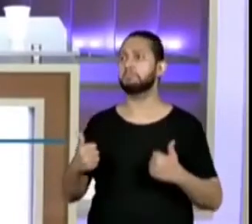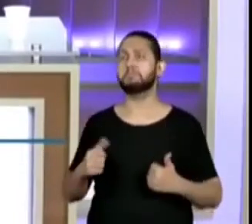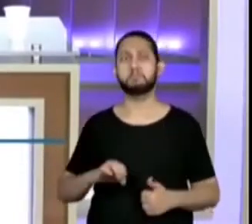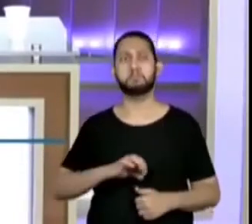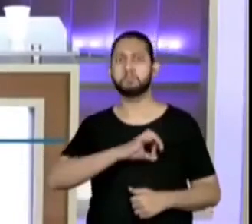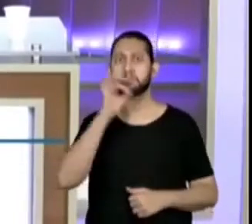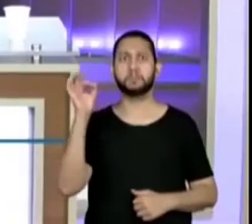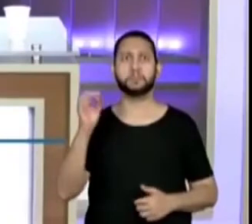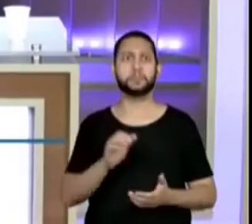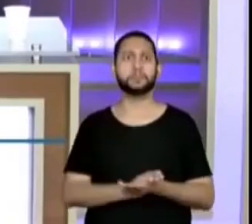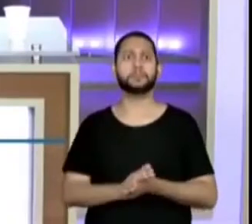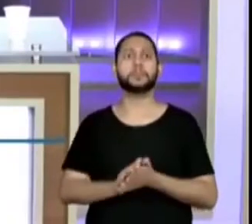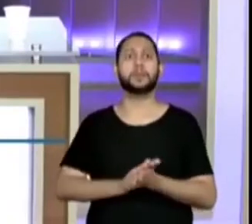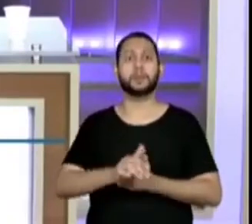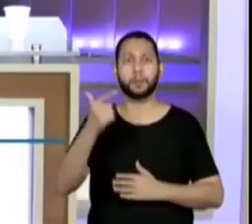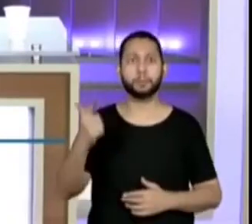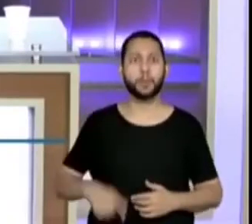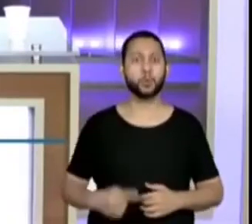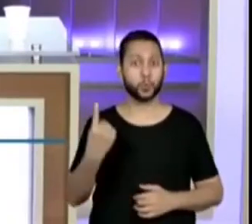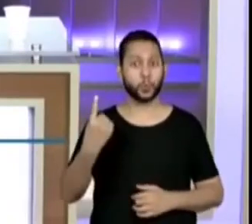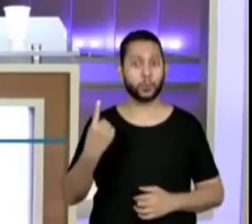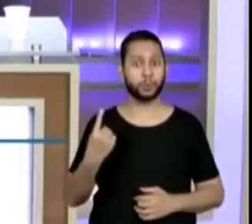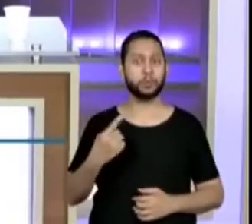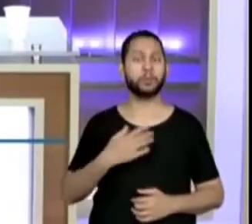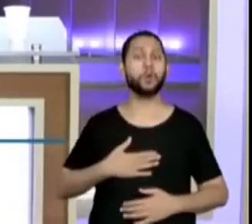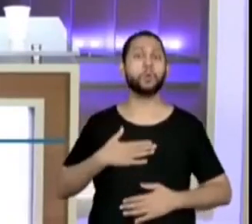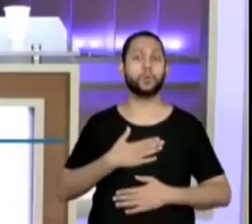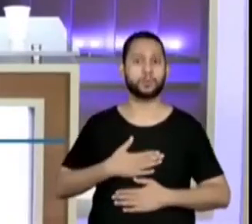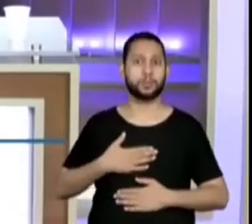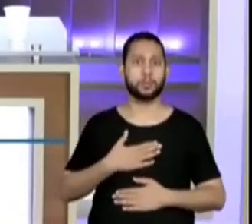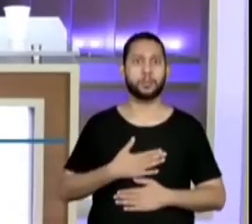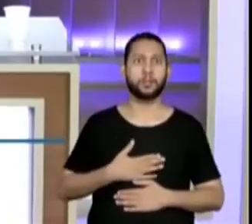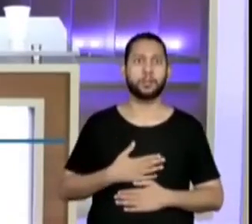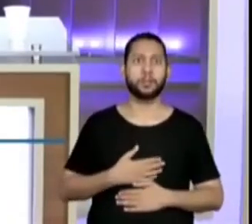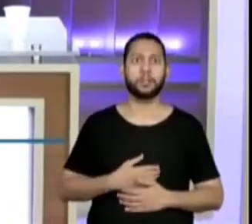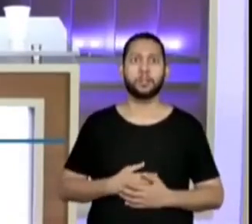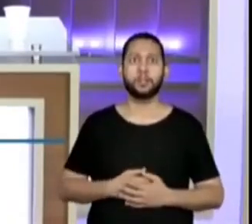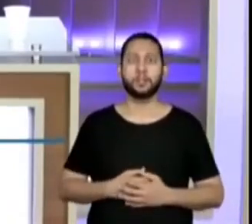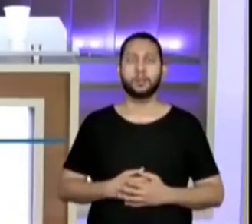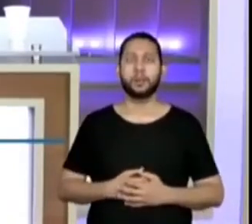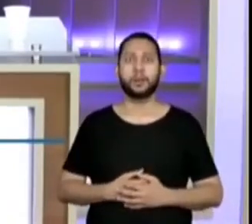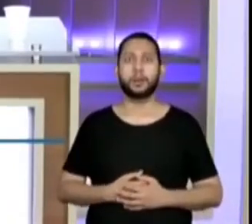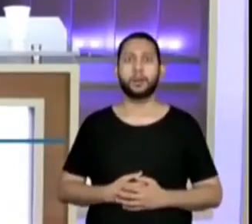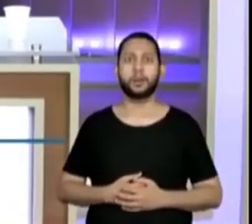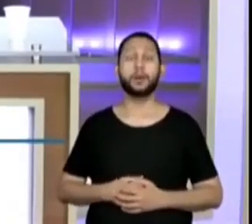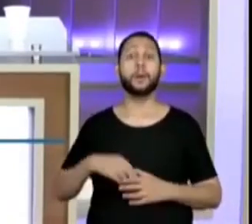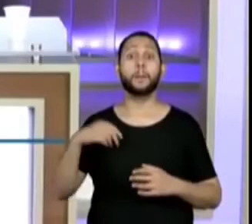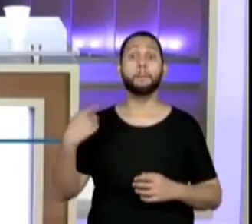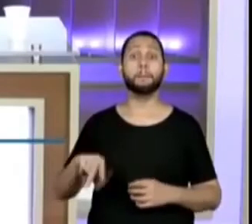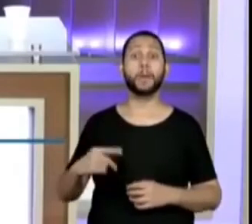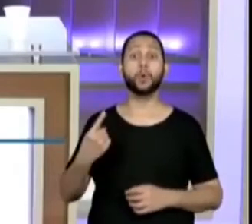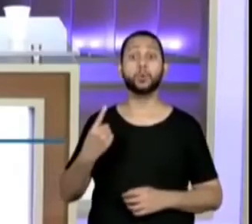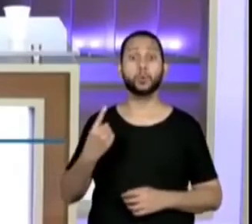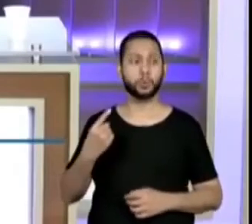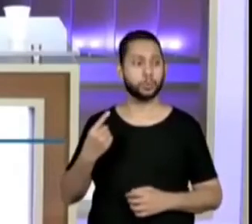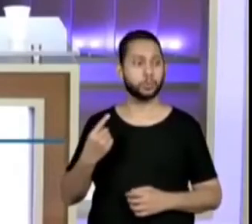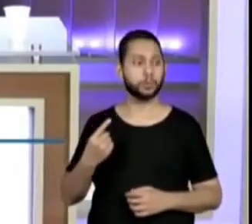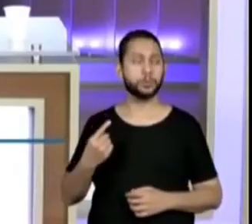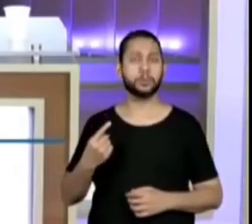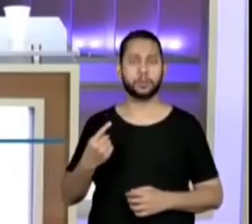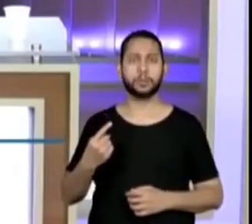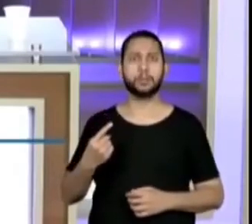Boa. Turma, vamos para a próxima, que essa aqui eu gostei. Já prepara aquele áudio lá que eu não sei pronunciar, oráculo. Turma, vamos para o próximo brinquedo.